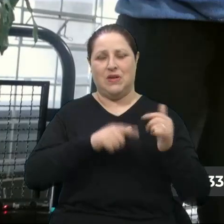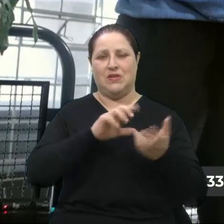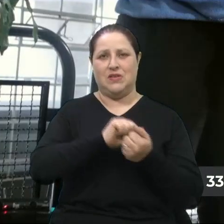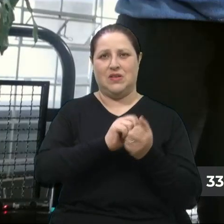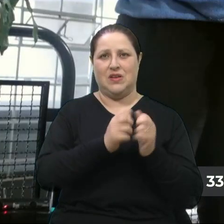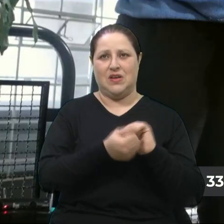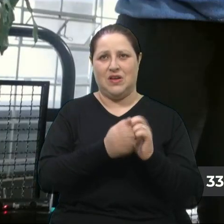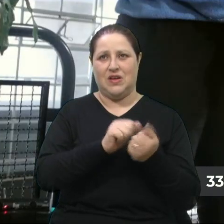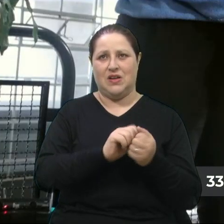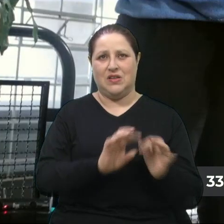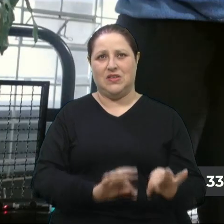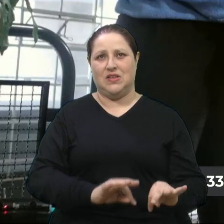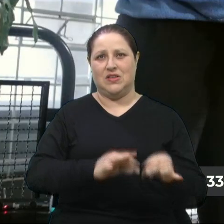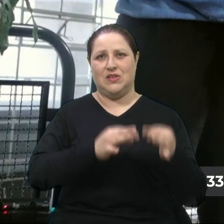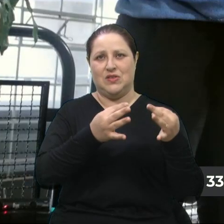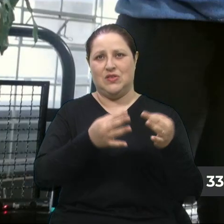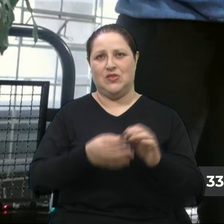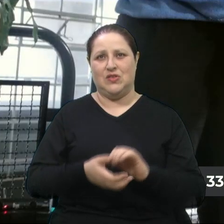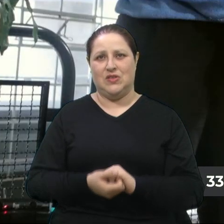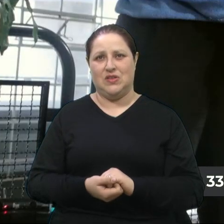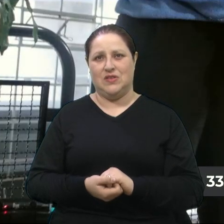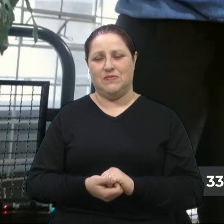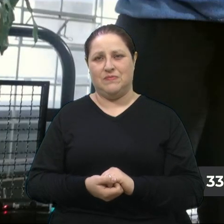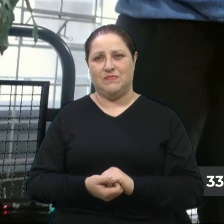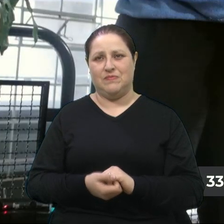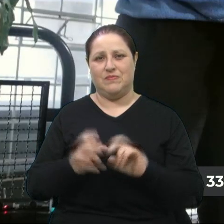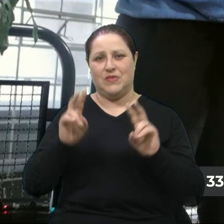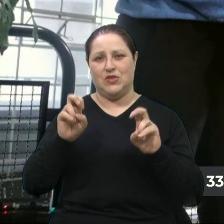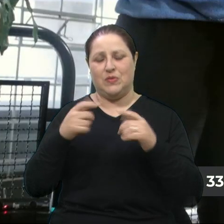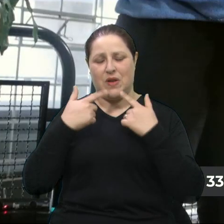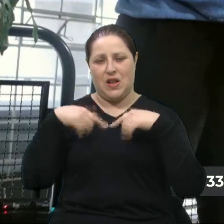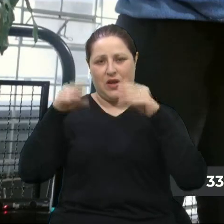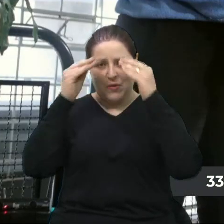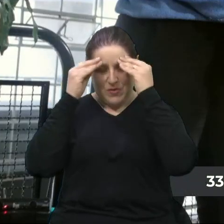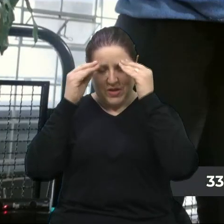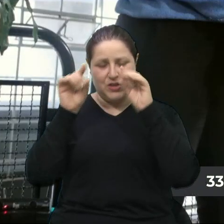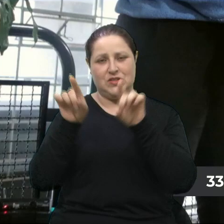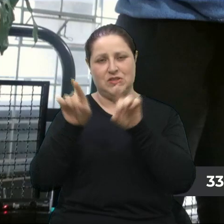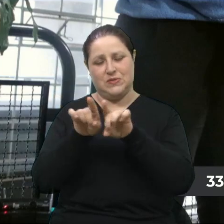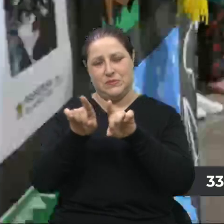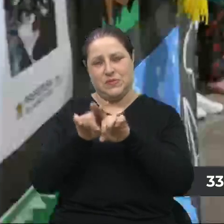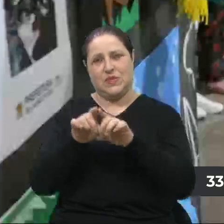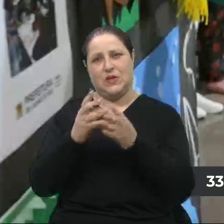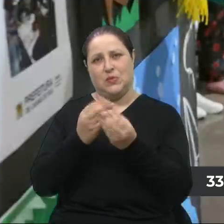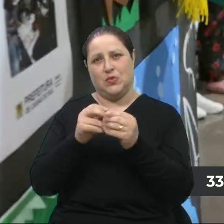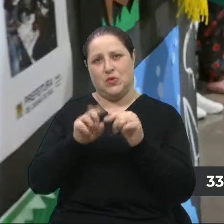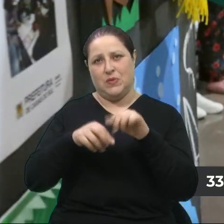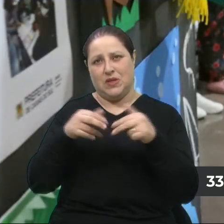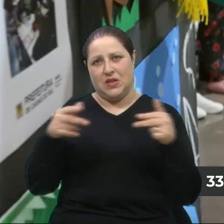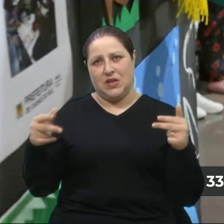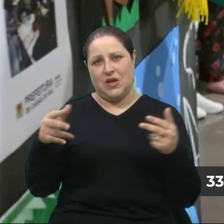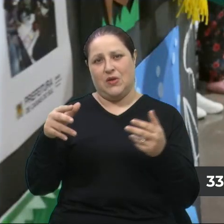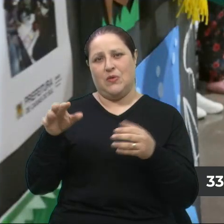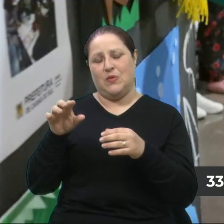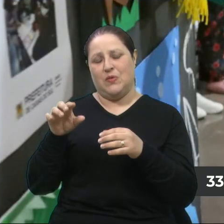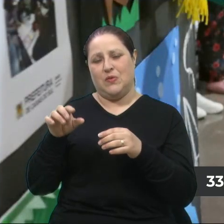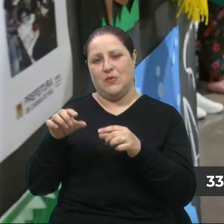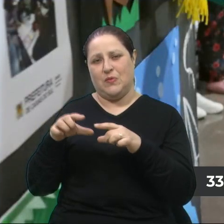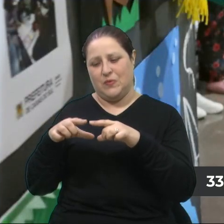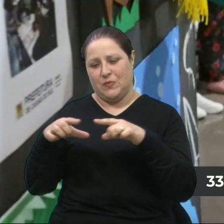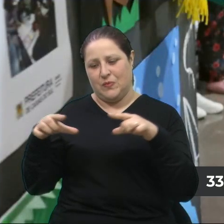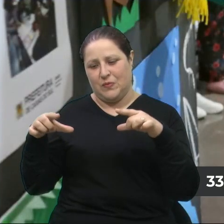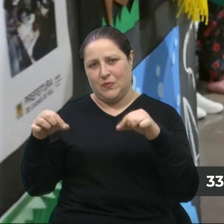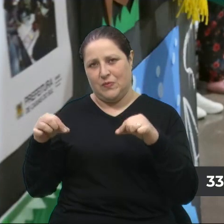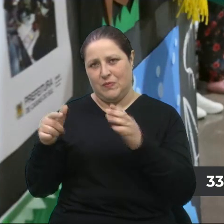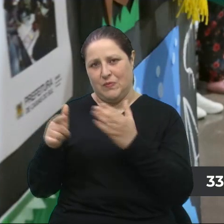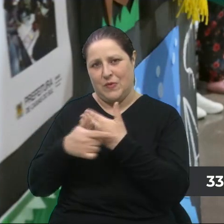a tecnologia, a questão das linguagens mesmo. Tem muito material ali de origami.